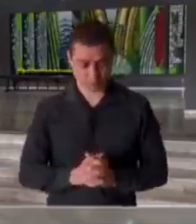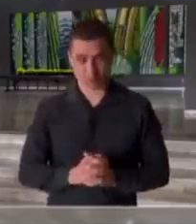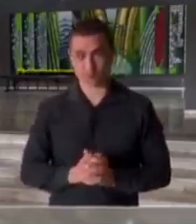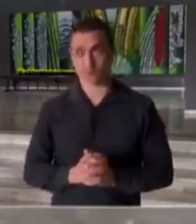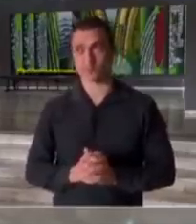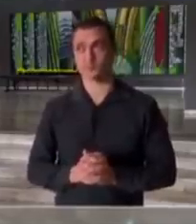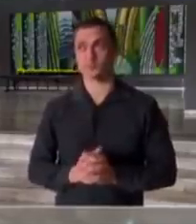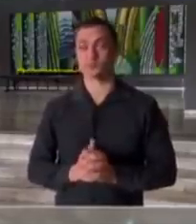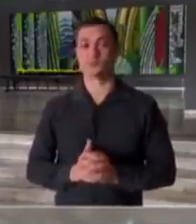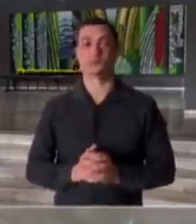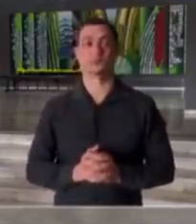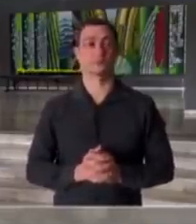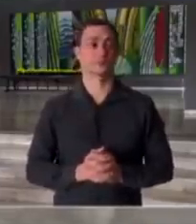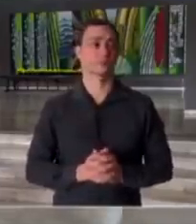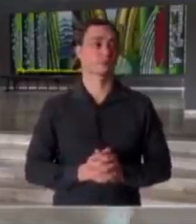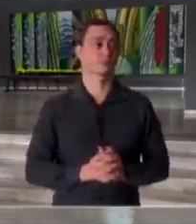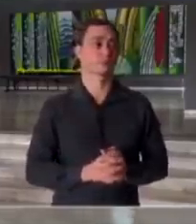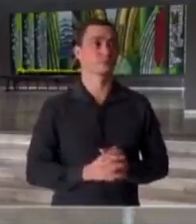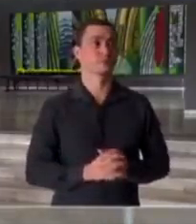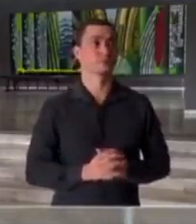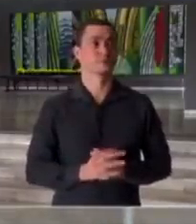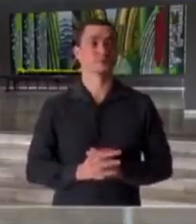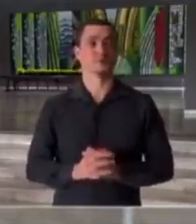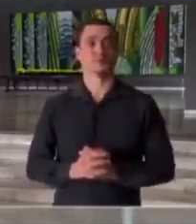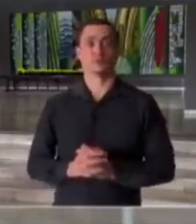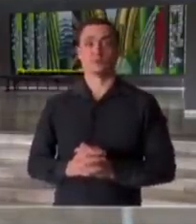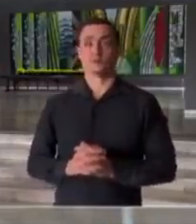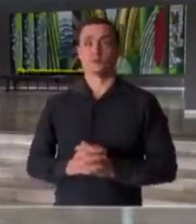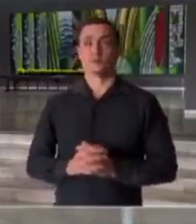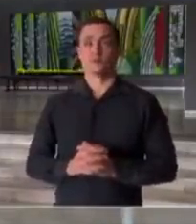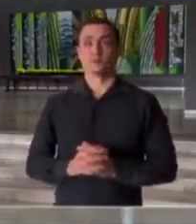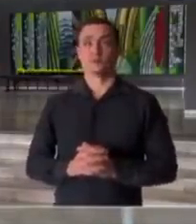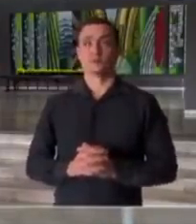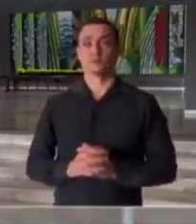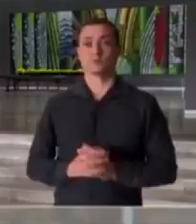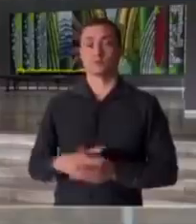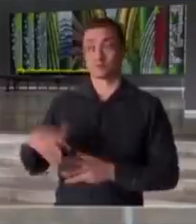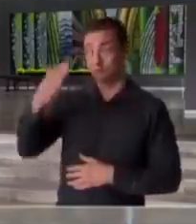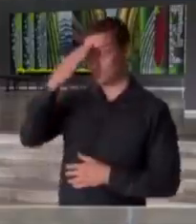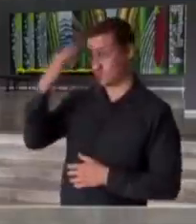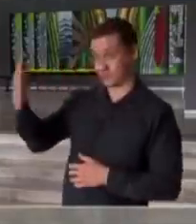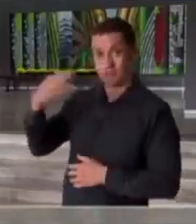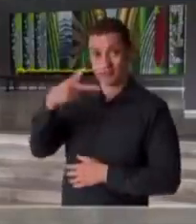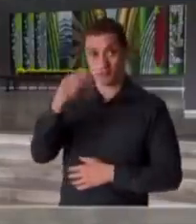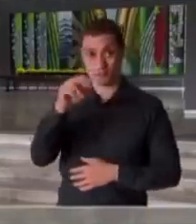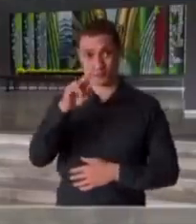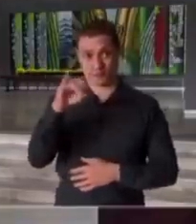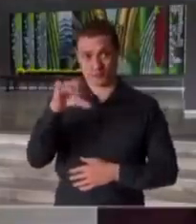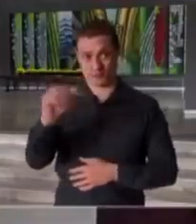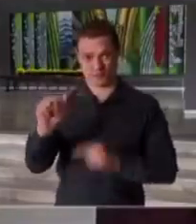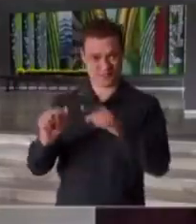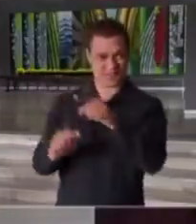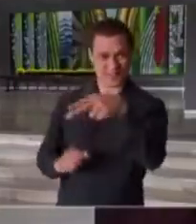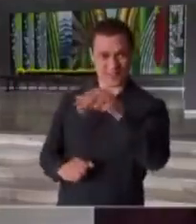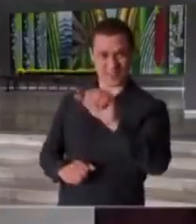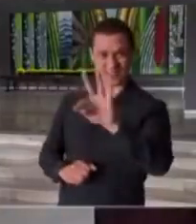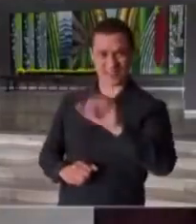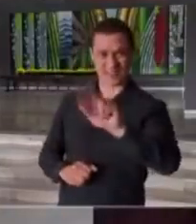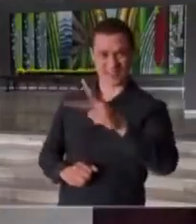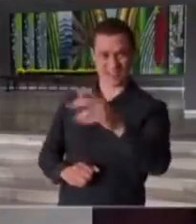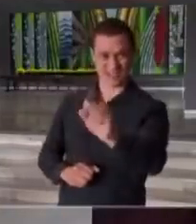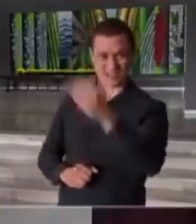E aí E aí e Obrigado Patrícia a Natasha Muito obrigado